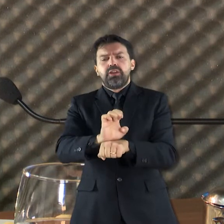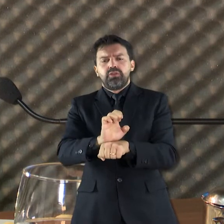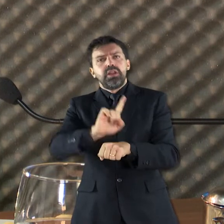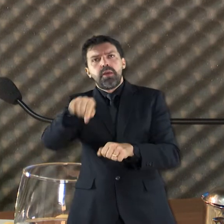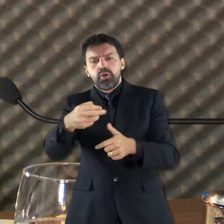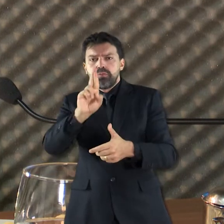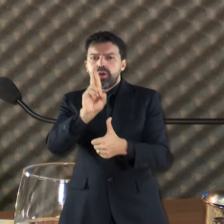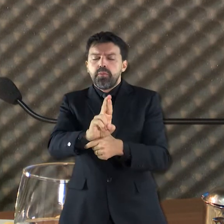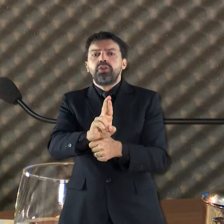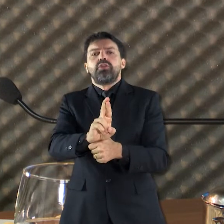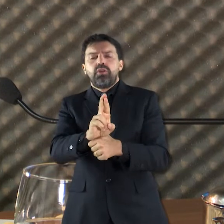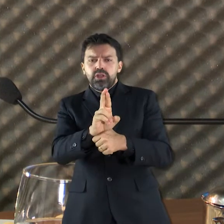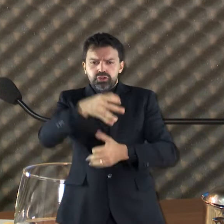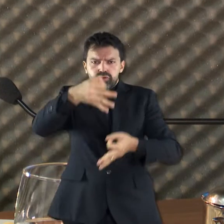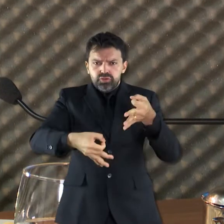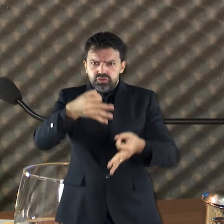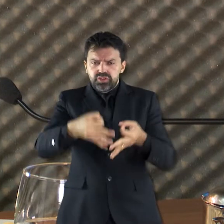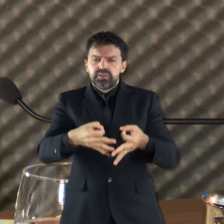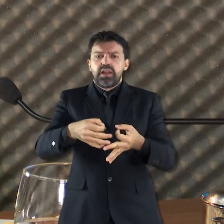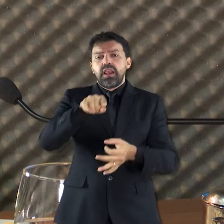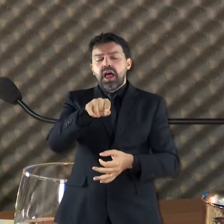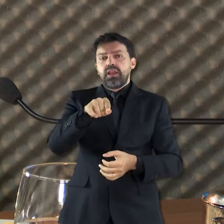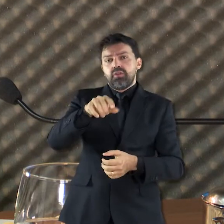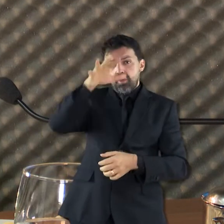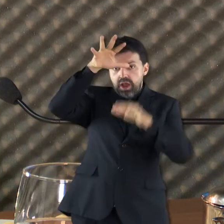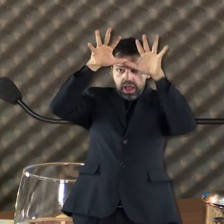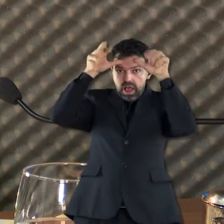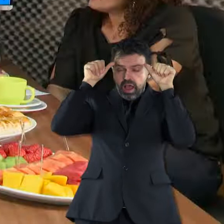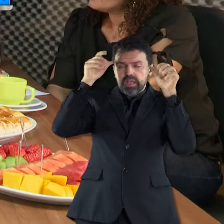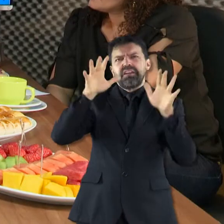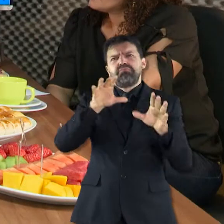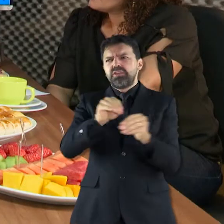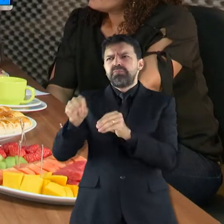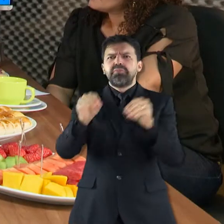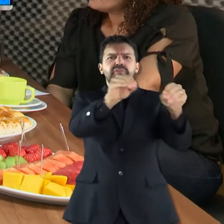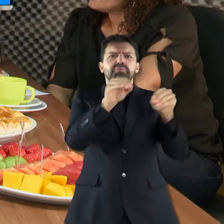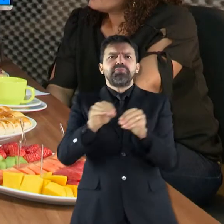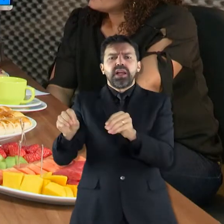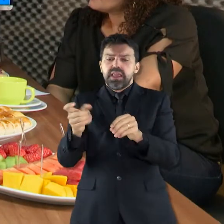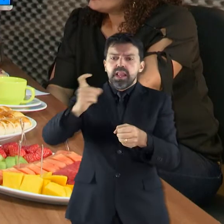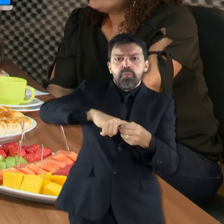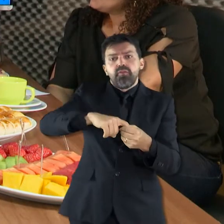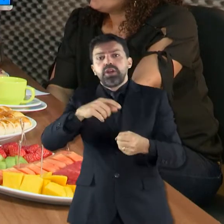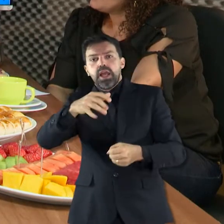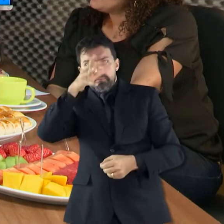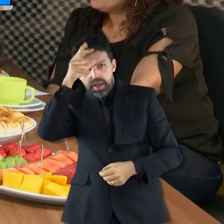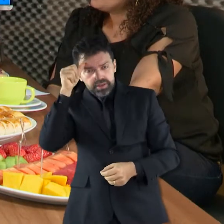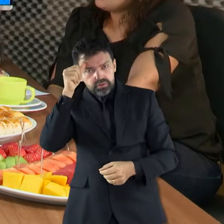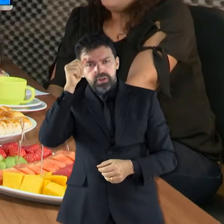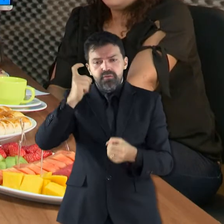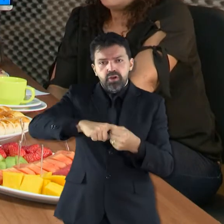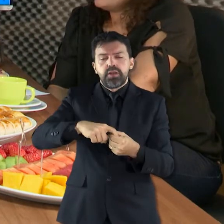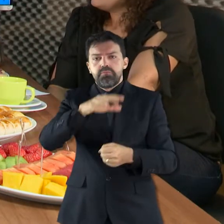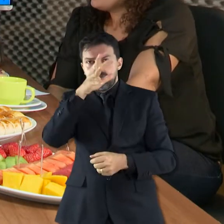Justiça no Acre. Aí passei procurador do Estado no Amazonas, aí voltei para Manaus. Nossa, gente,